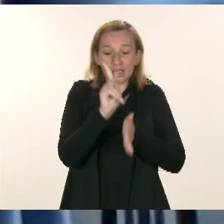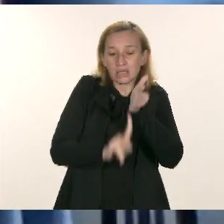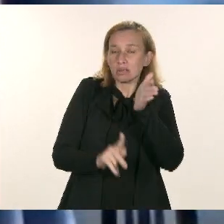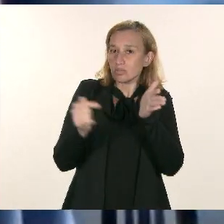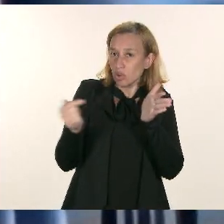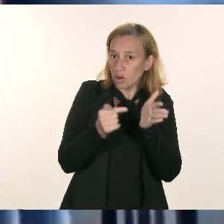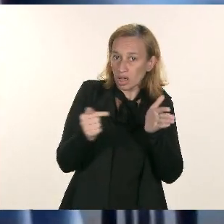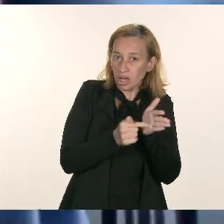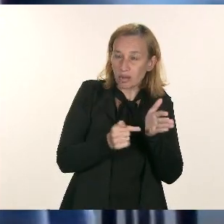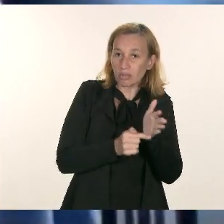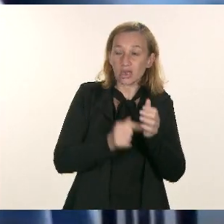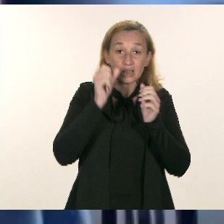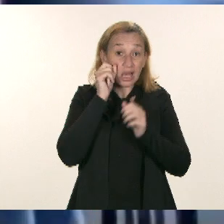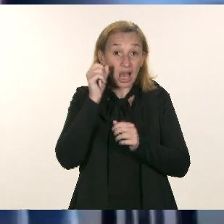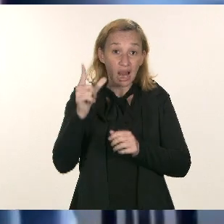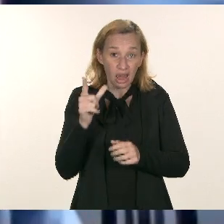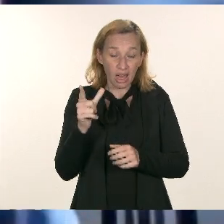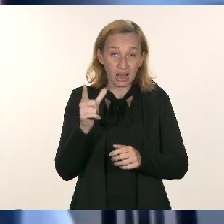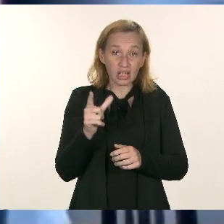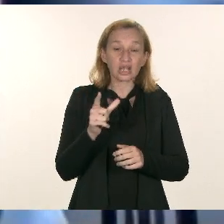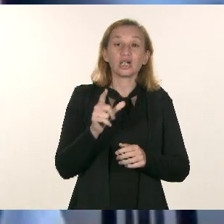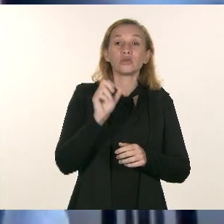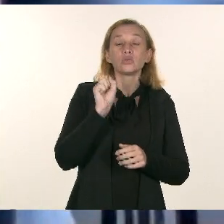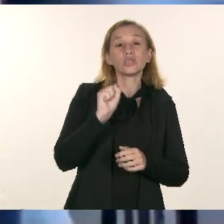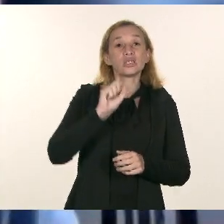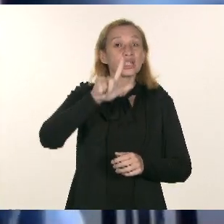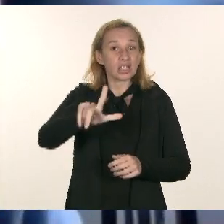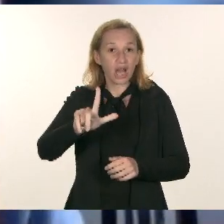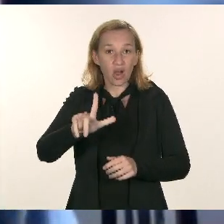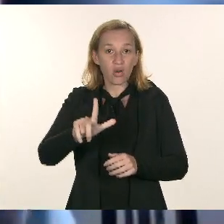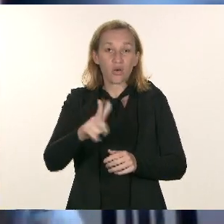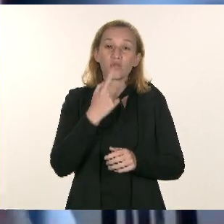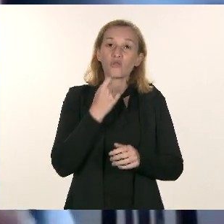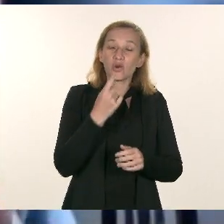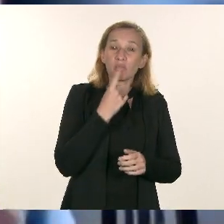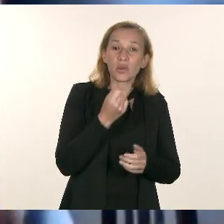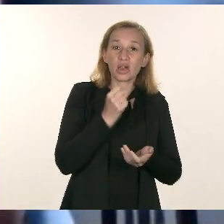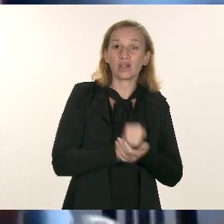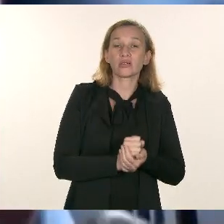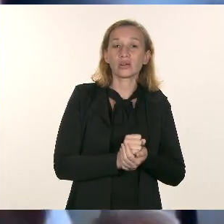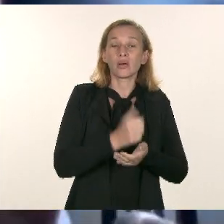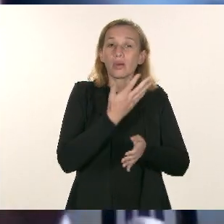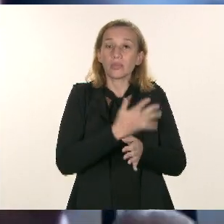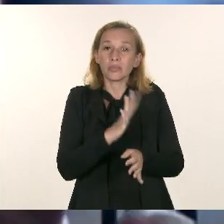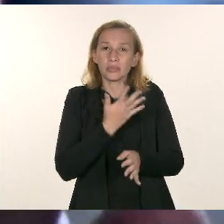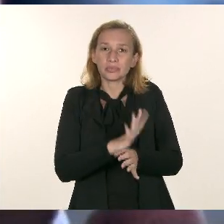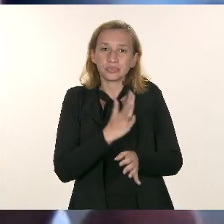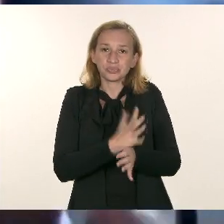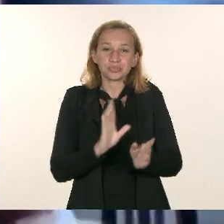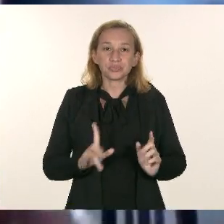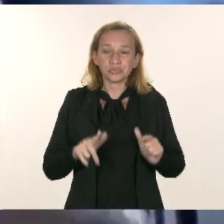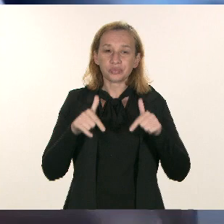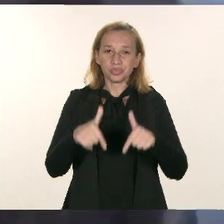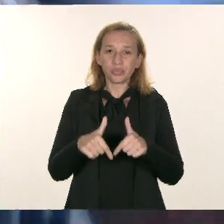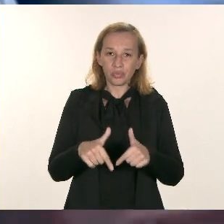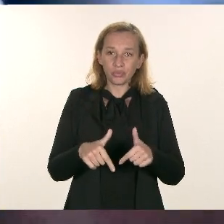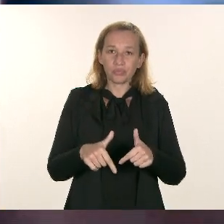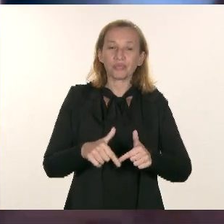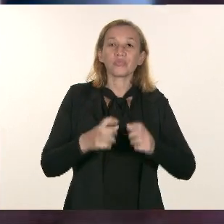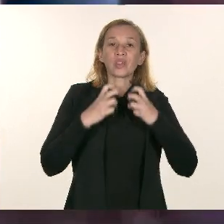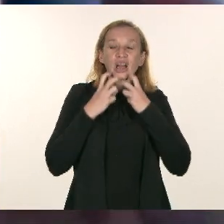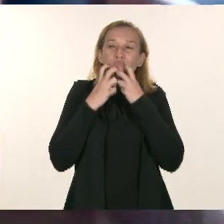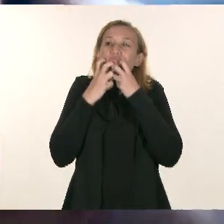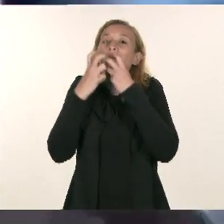alerta, esse sinal vermelho, é uma forma prática e operacional de esse